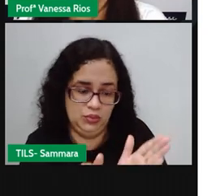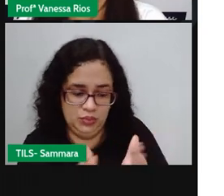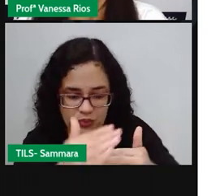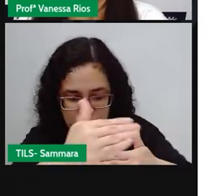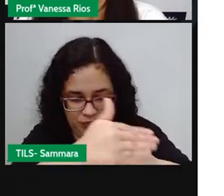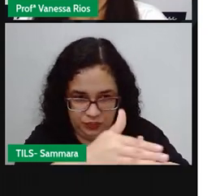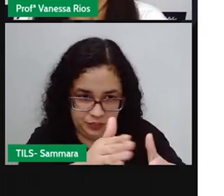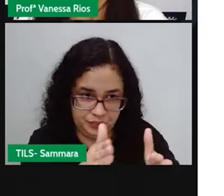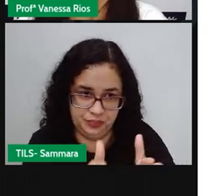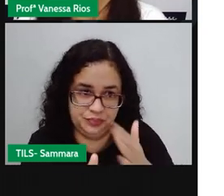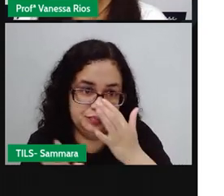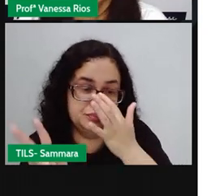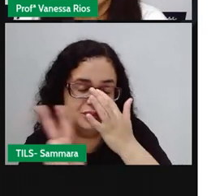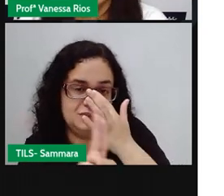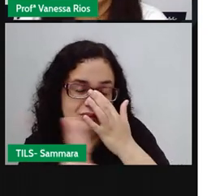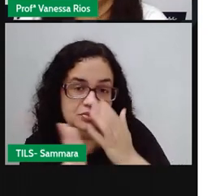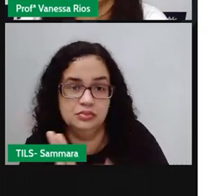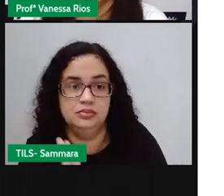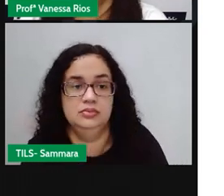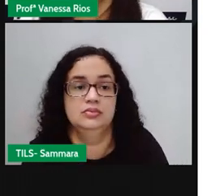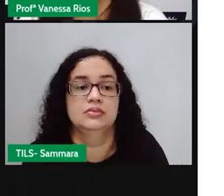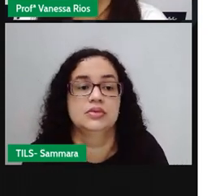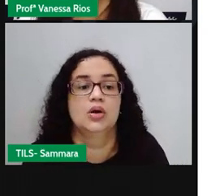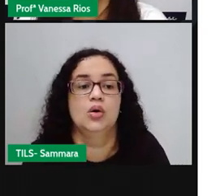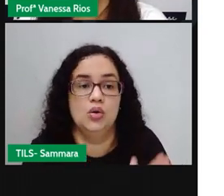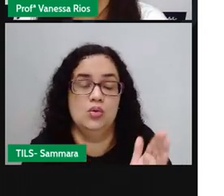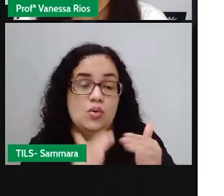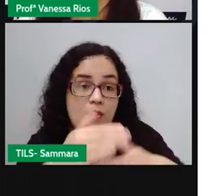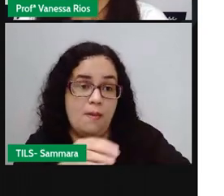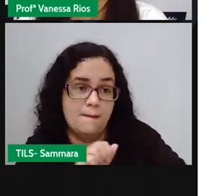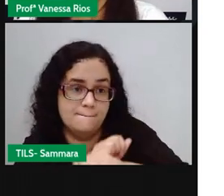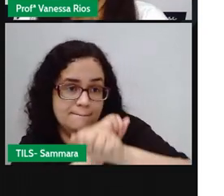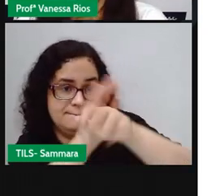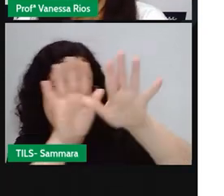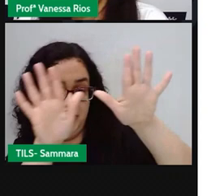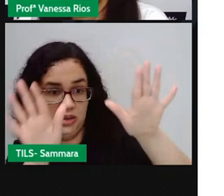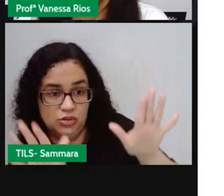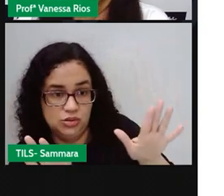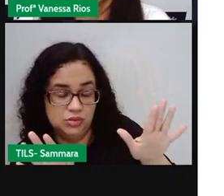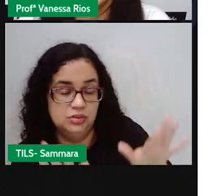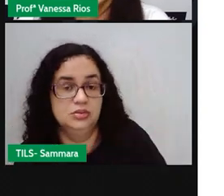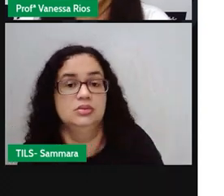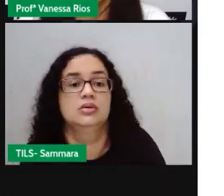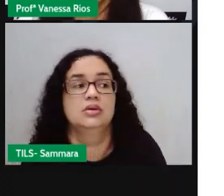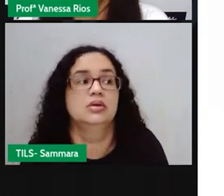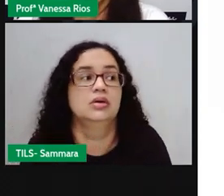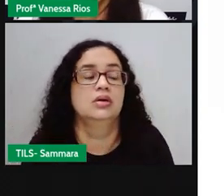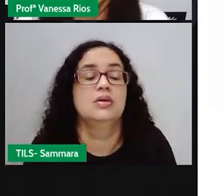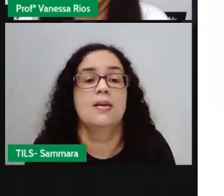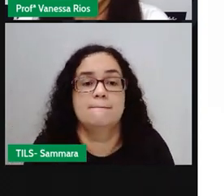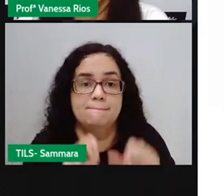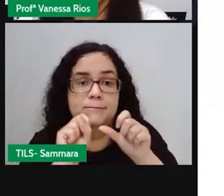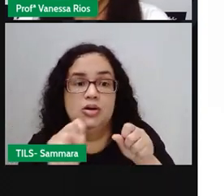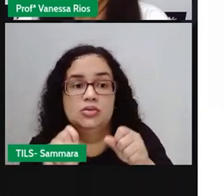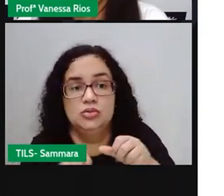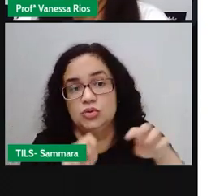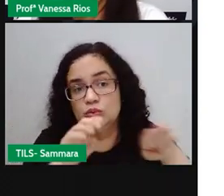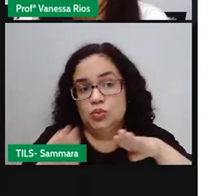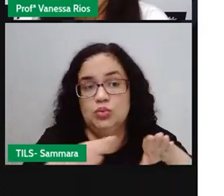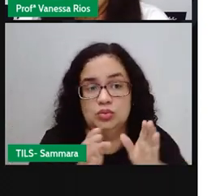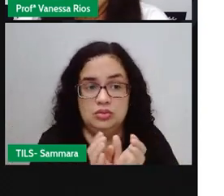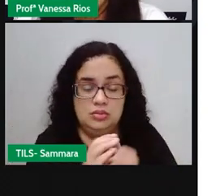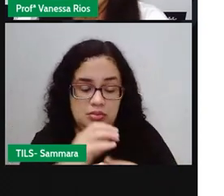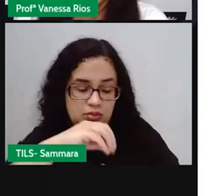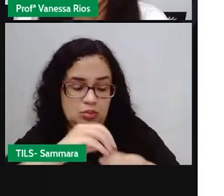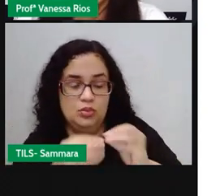brinquedo que recebe aí o mesmo nome, inclusive, mas chama de cubo mágico, no qual a gente pode fazer aí movimentações